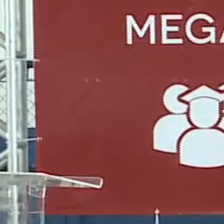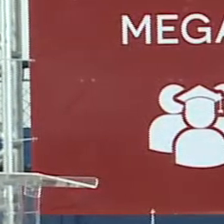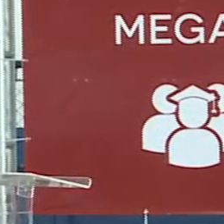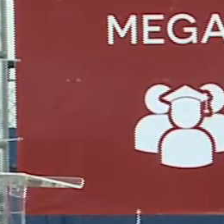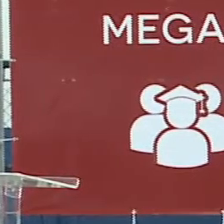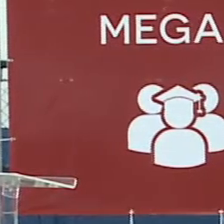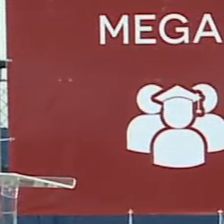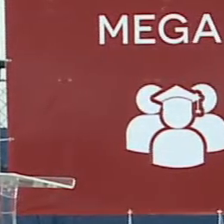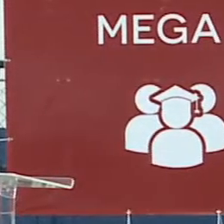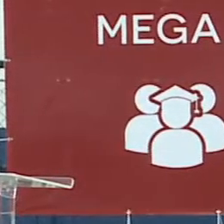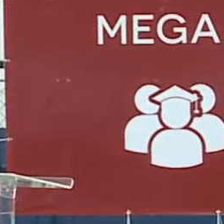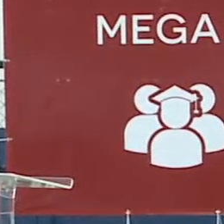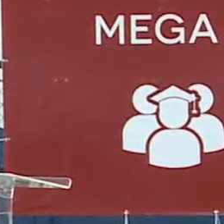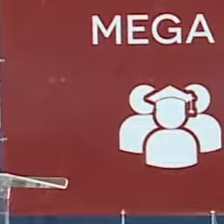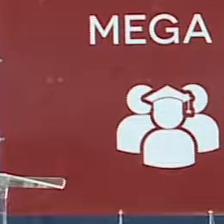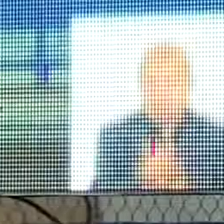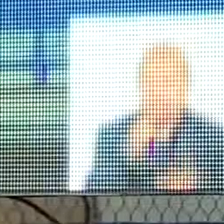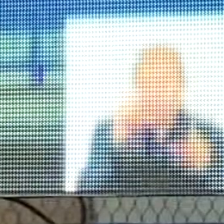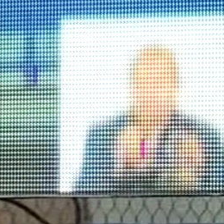já está errado.